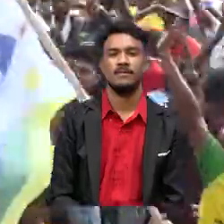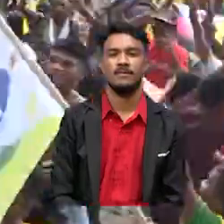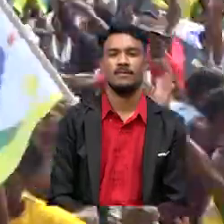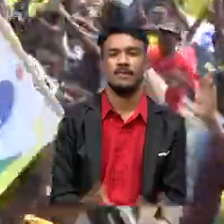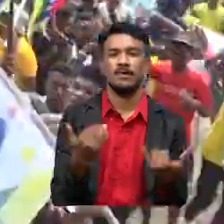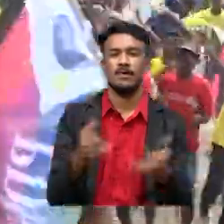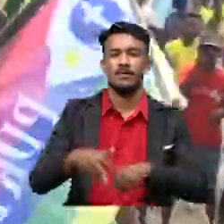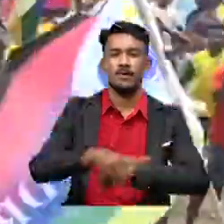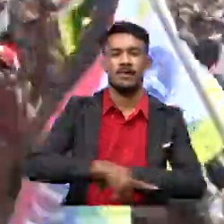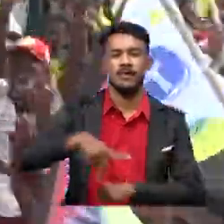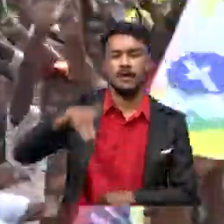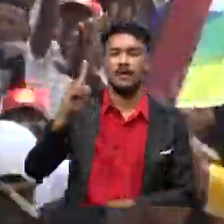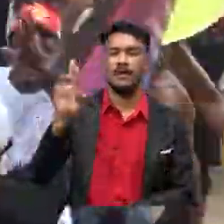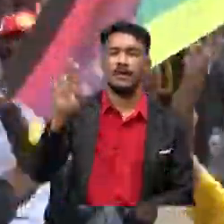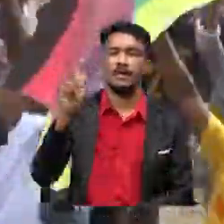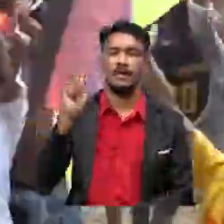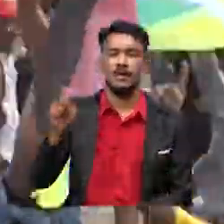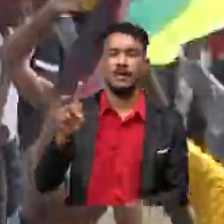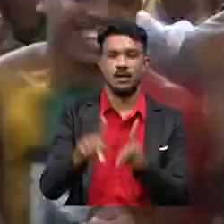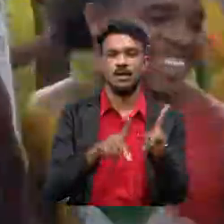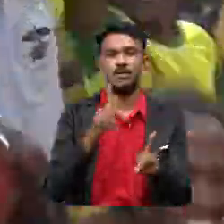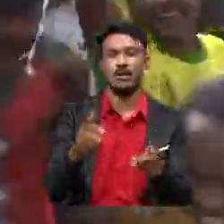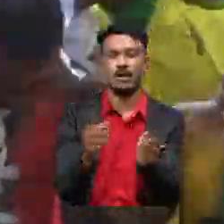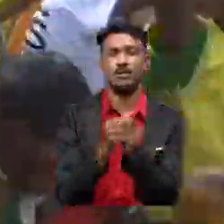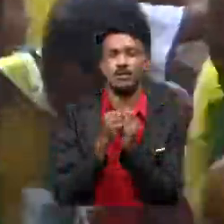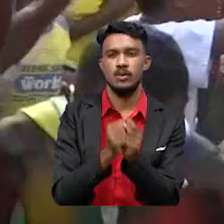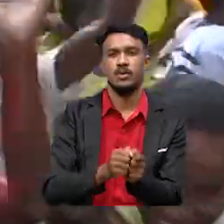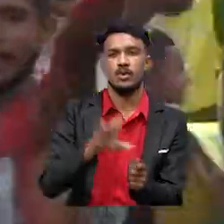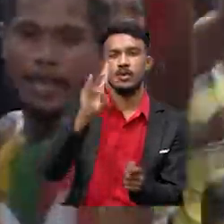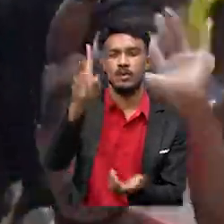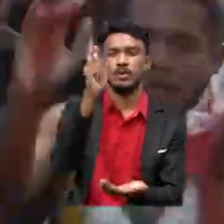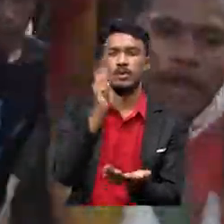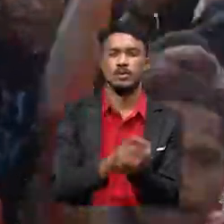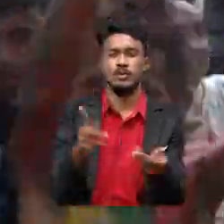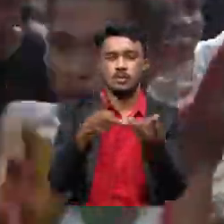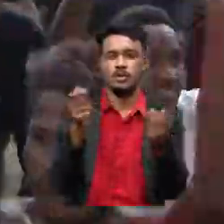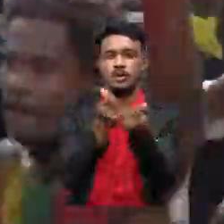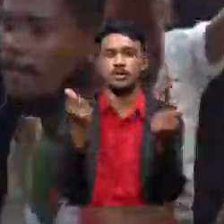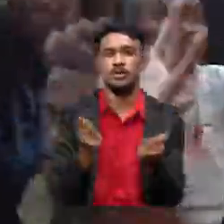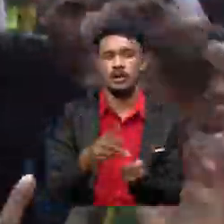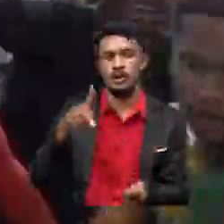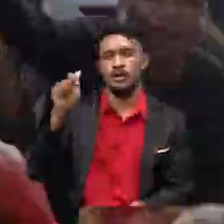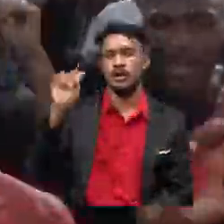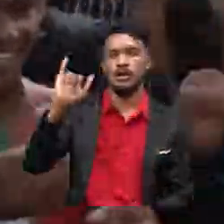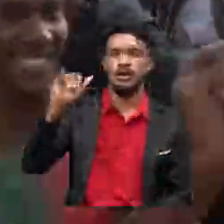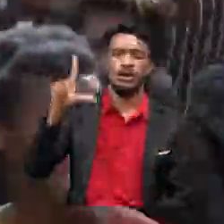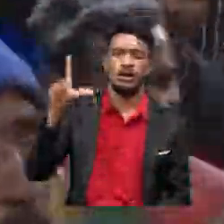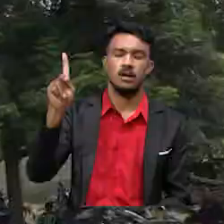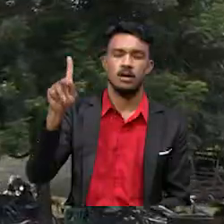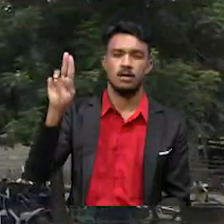Dadaune partido PDRT iha militante no apoiante hamutu reunhitu iha posto administrativo Kailaku nebe se apoio candidato